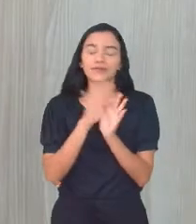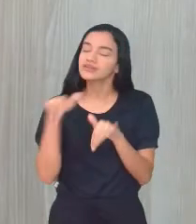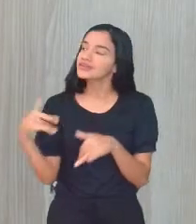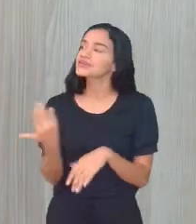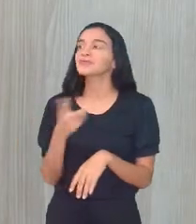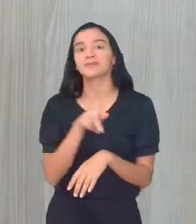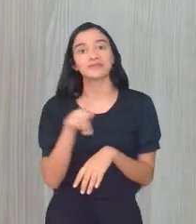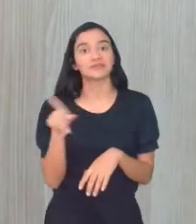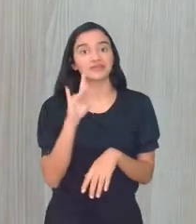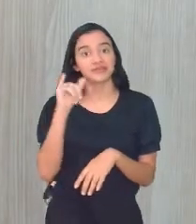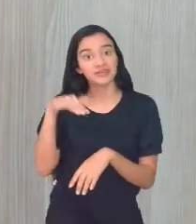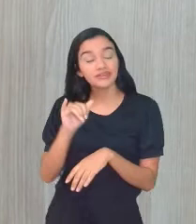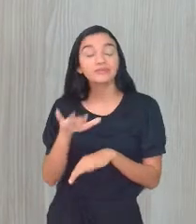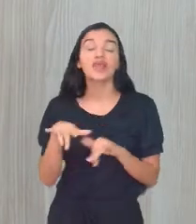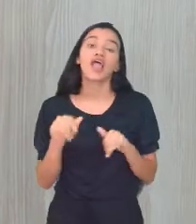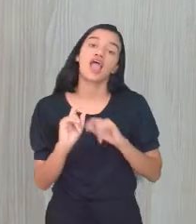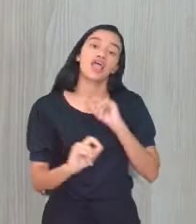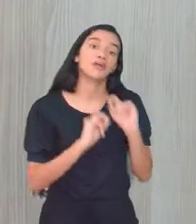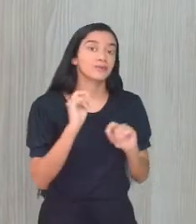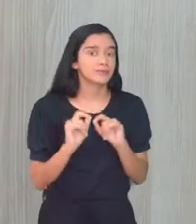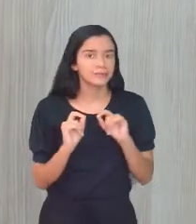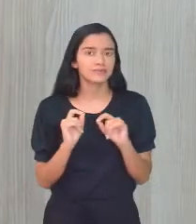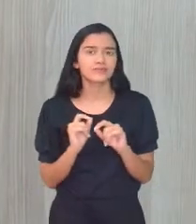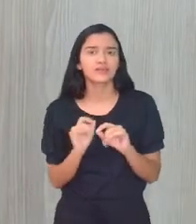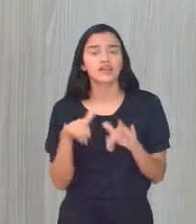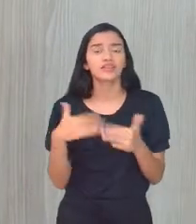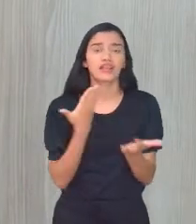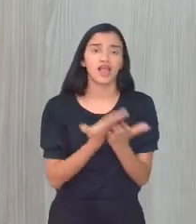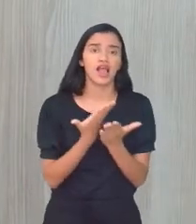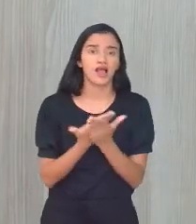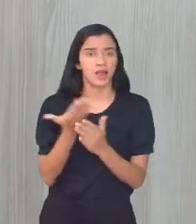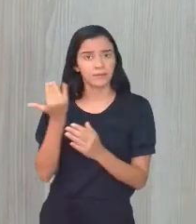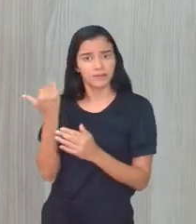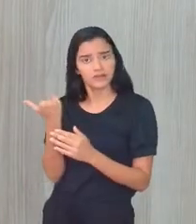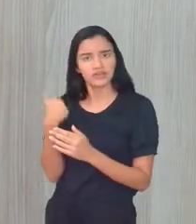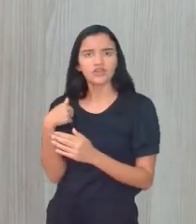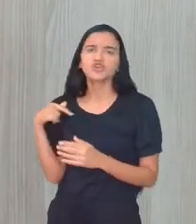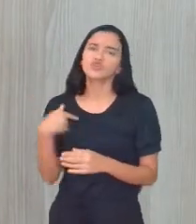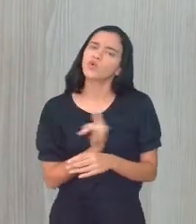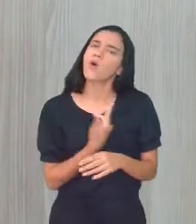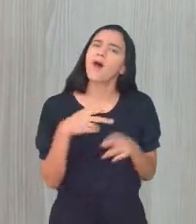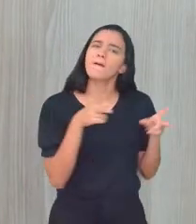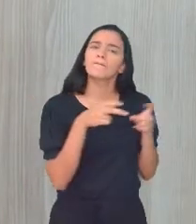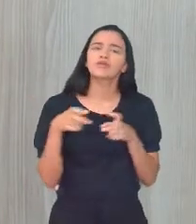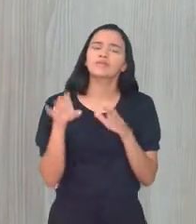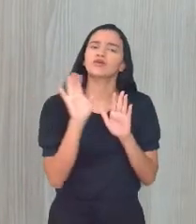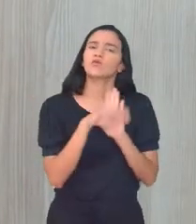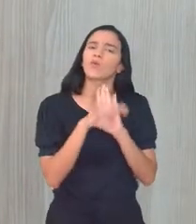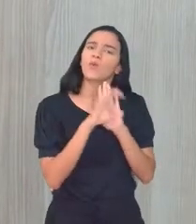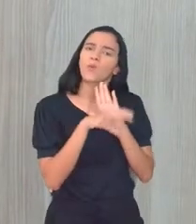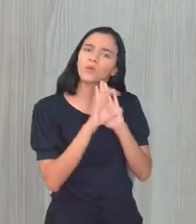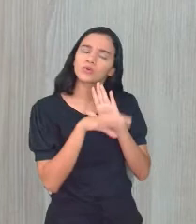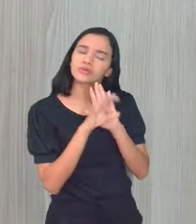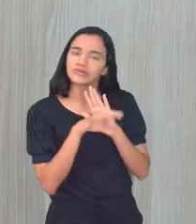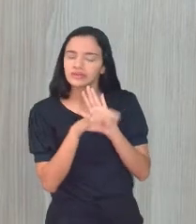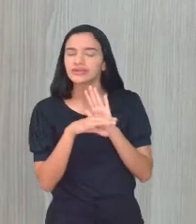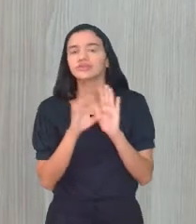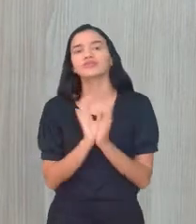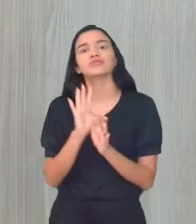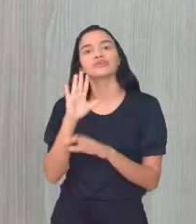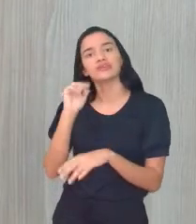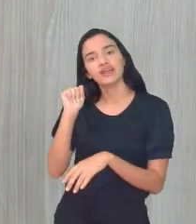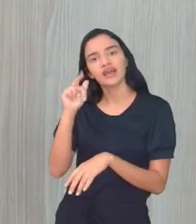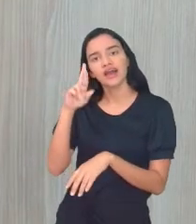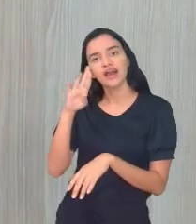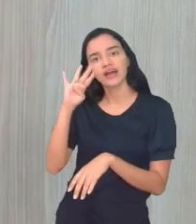Dini? Vale ressaltar que na aula passada a gente observou o conceito de artesanato, né? O